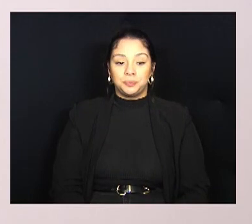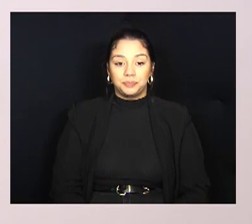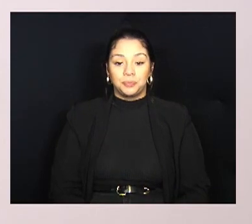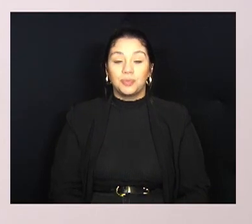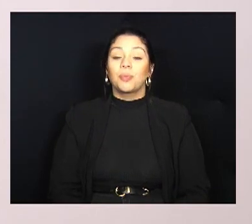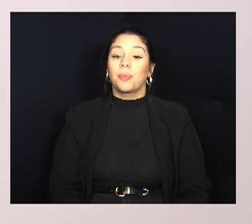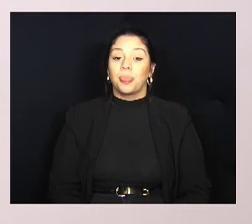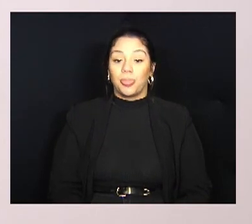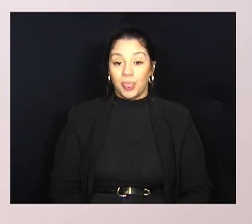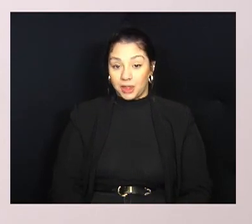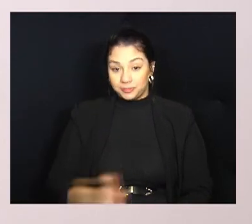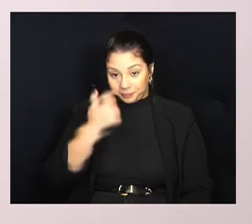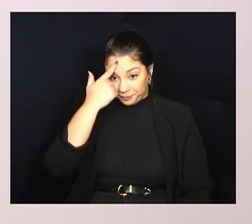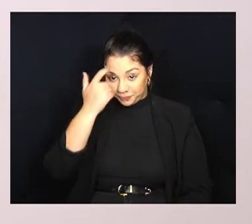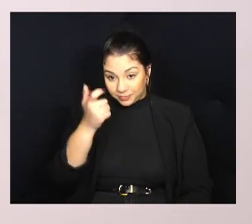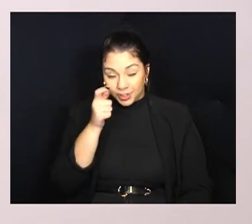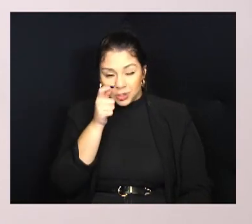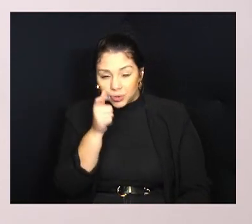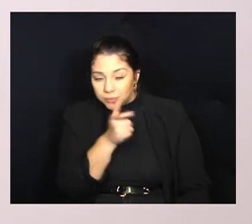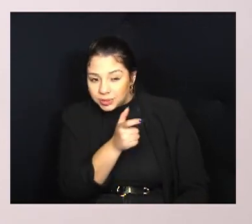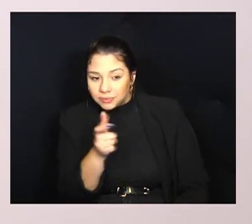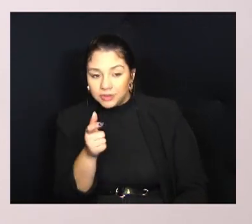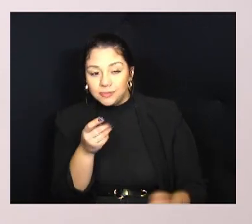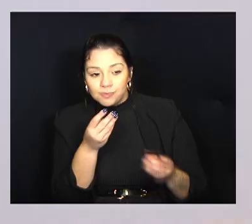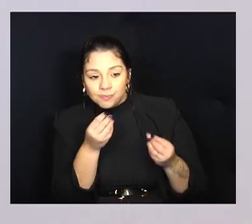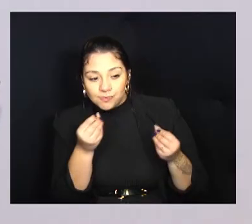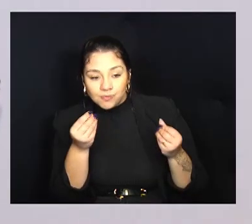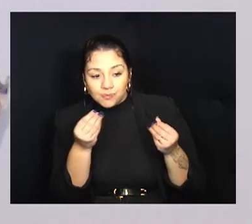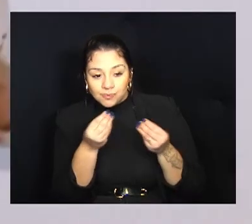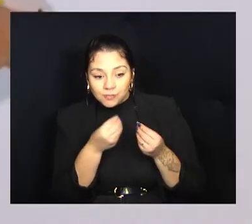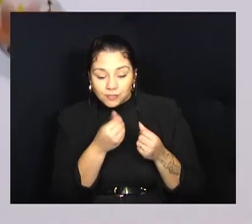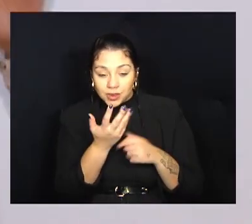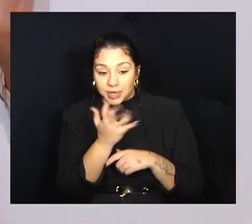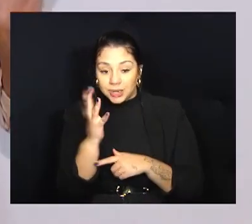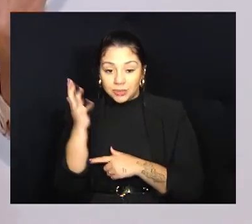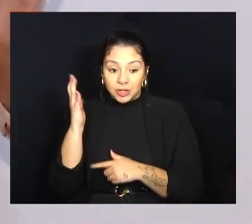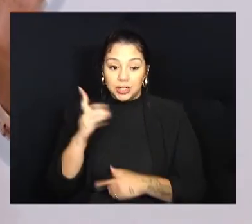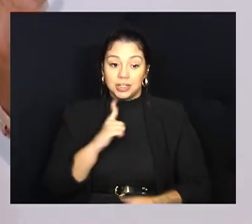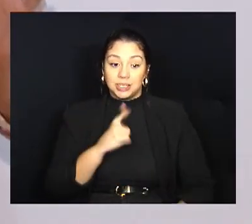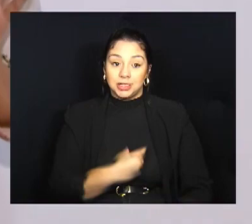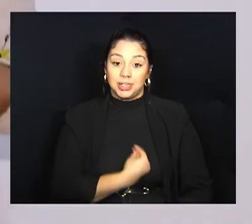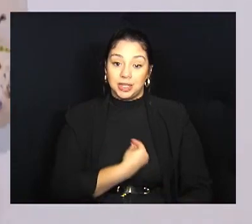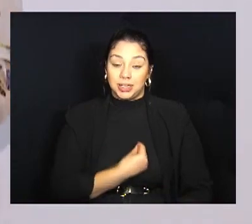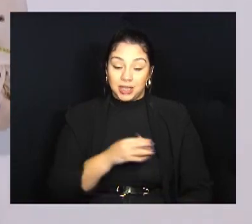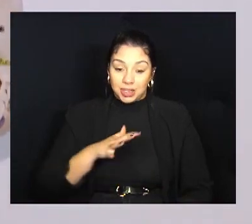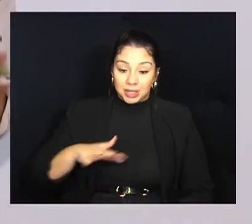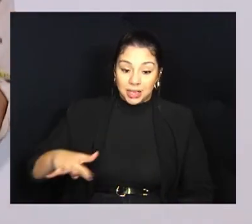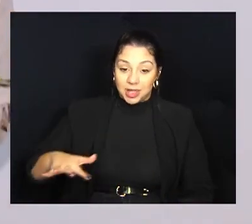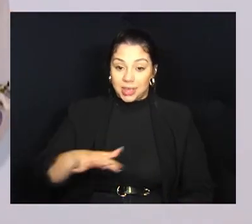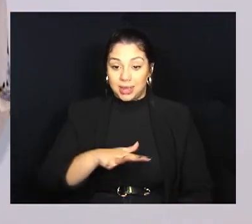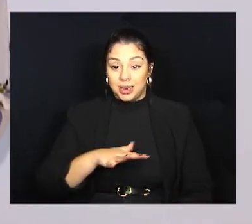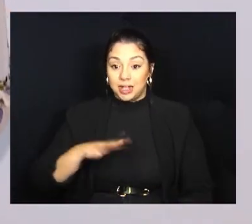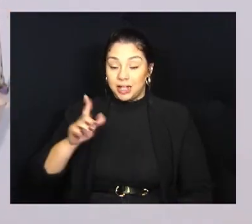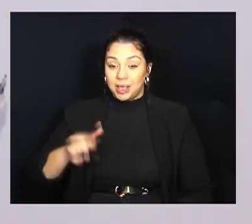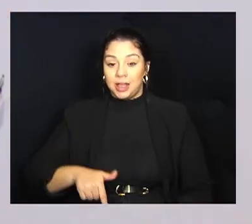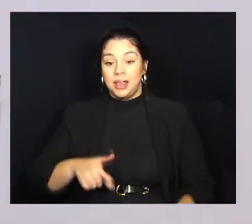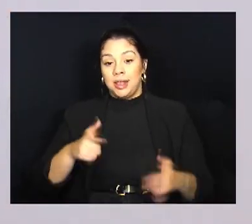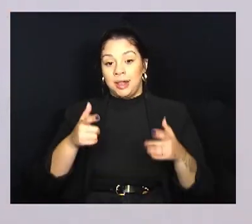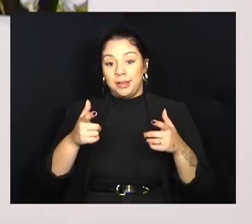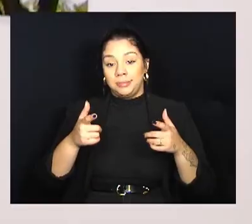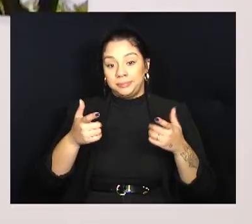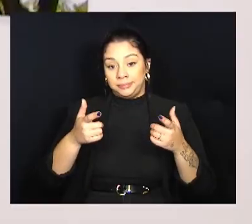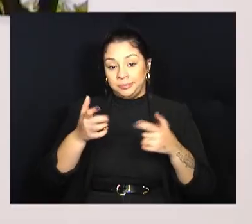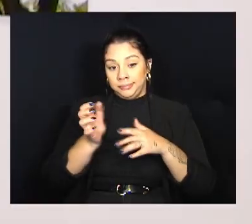Com a ideia de observar com delicadeza a natureza presente na área onde está localizada a